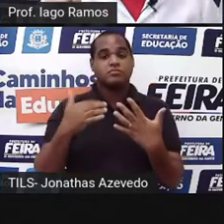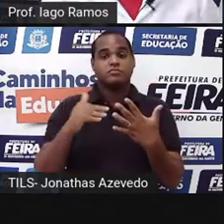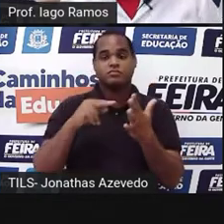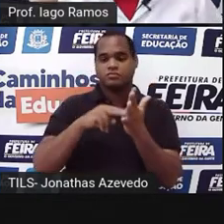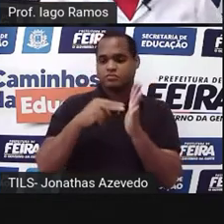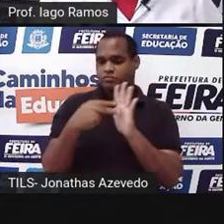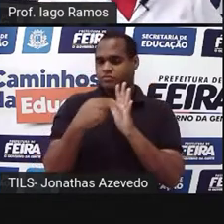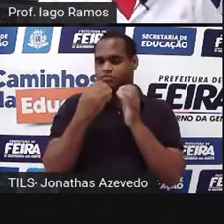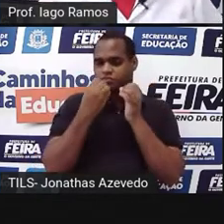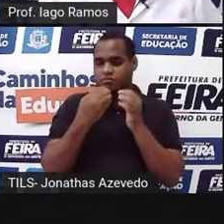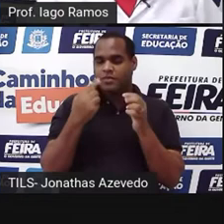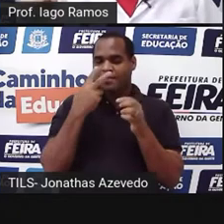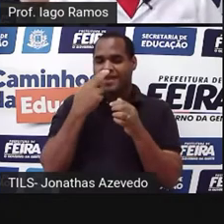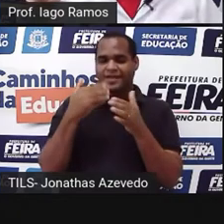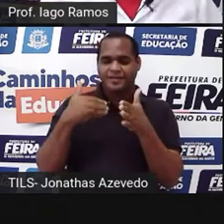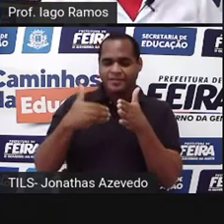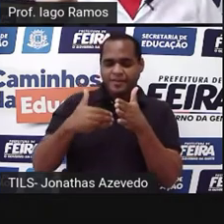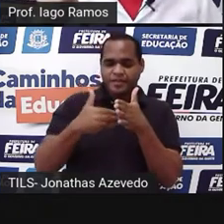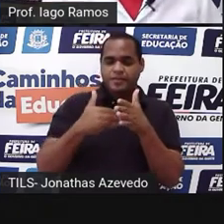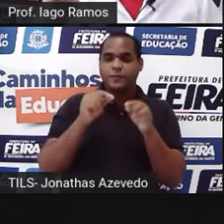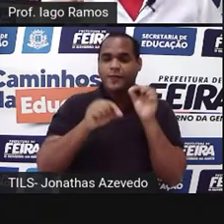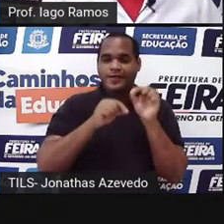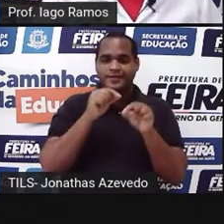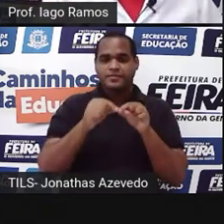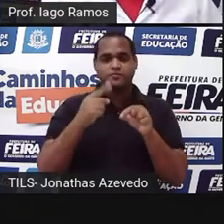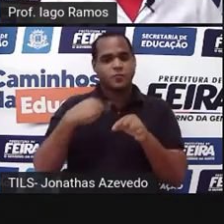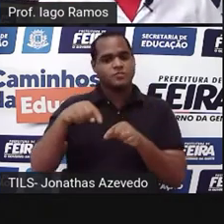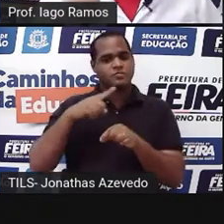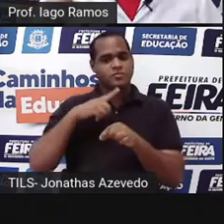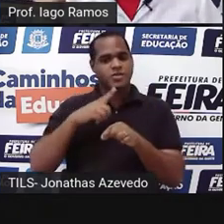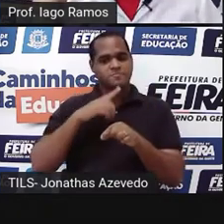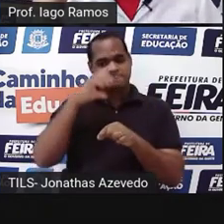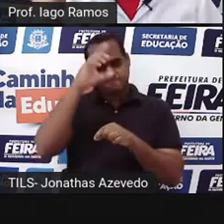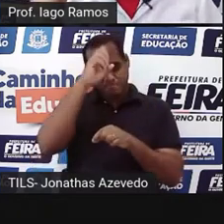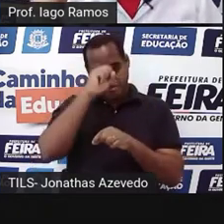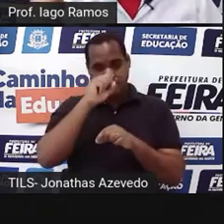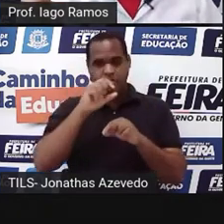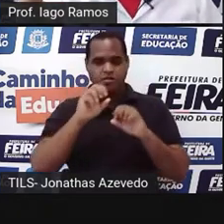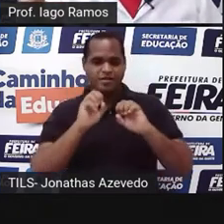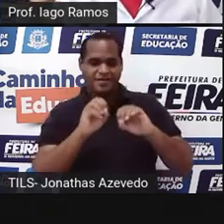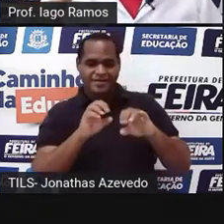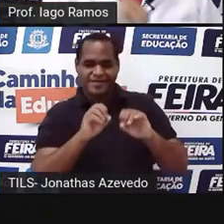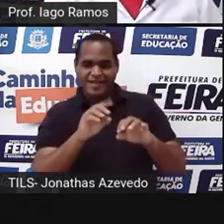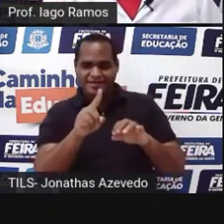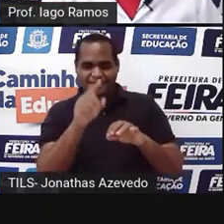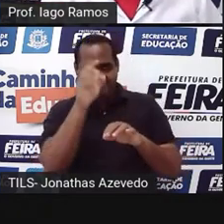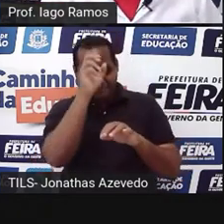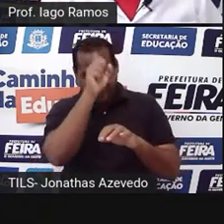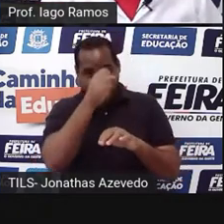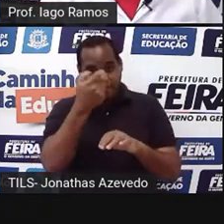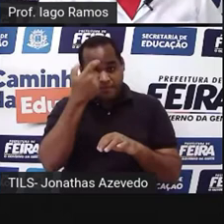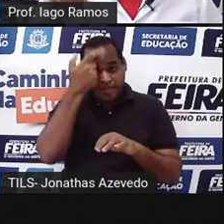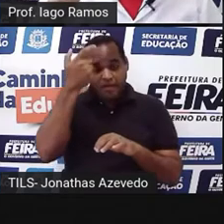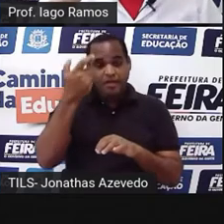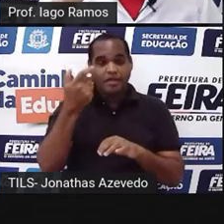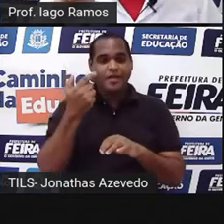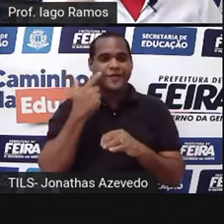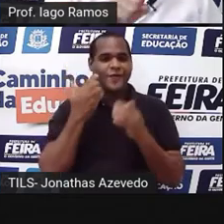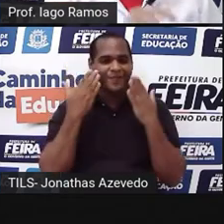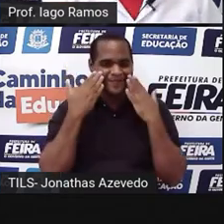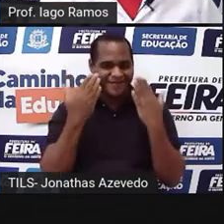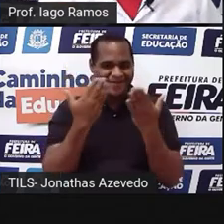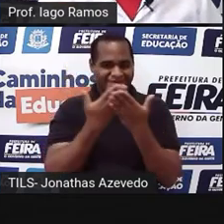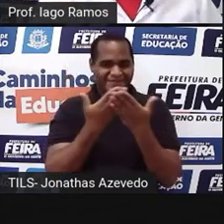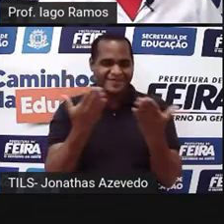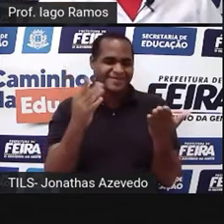significado está muito próximo do que a gente tem para aprender nessa aula, E eu vou mostrar para você